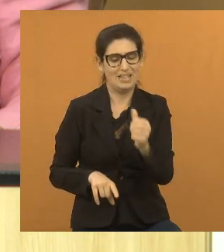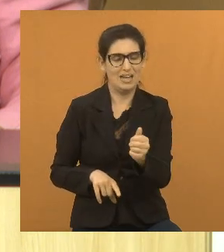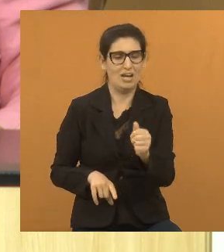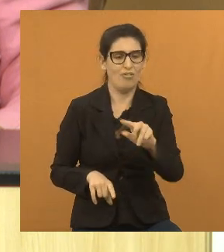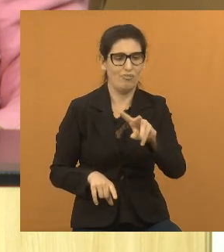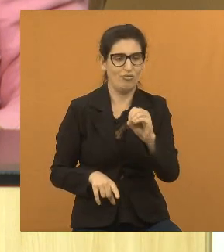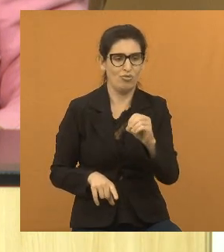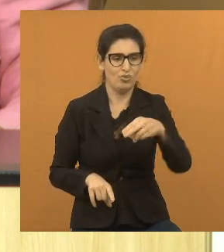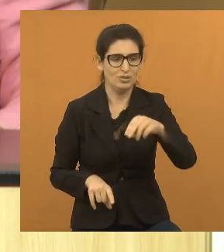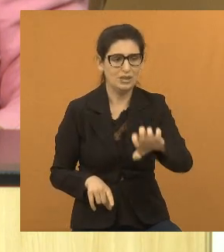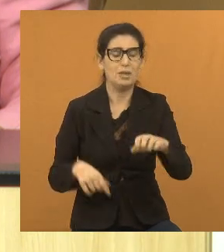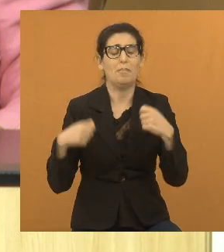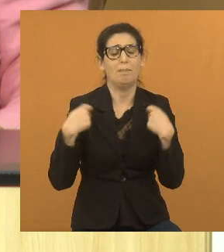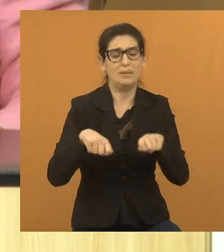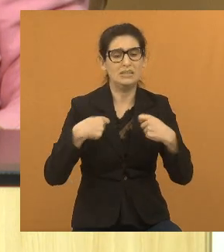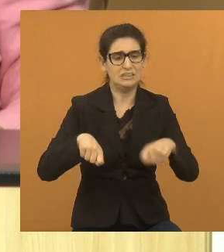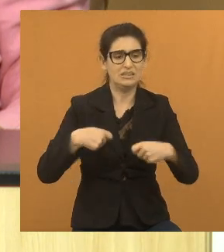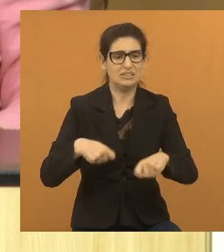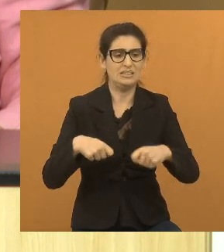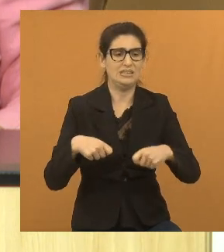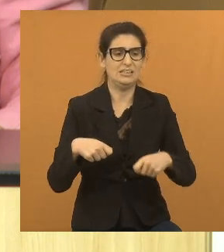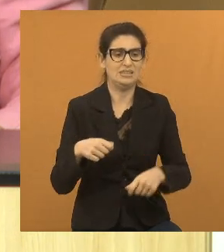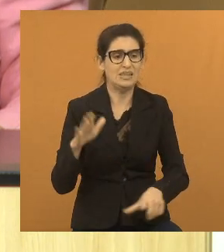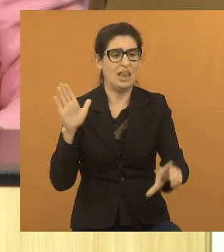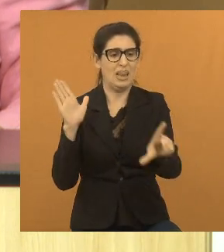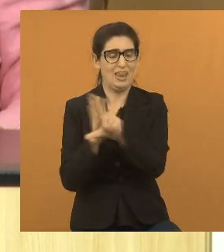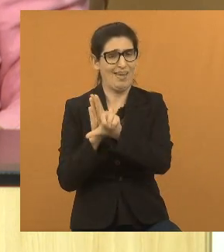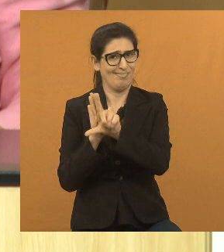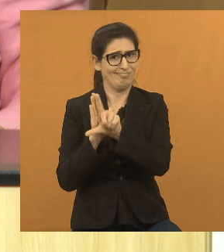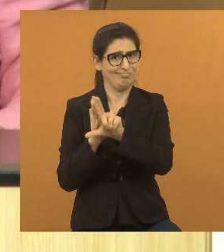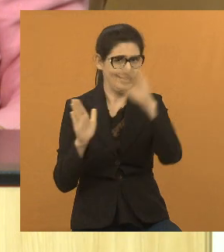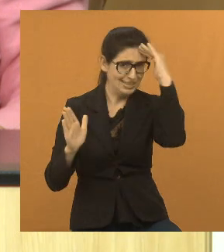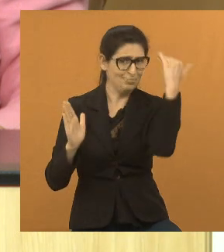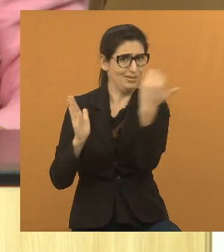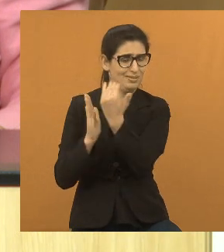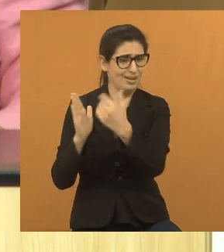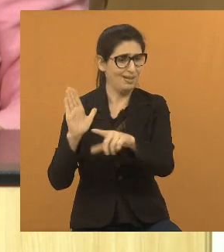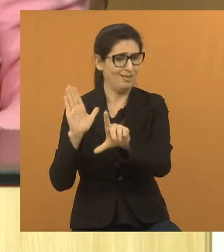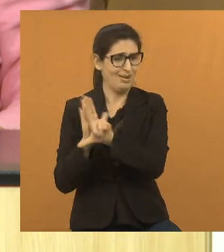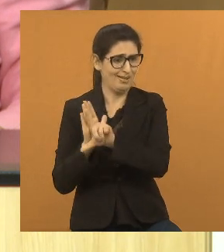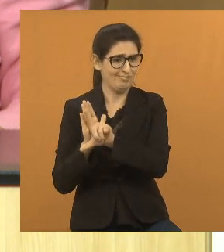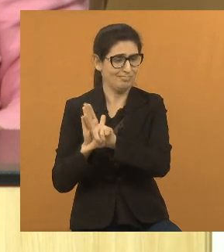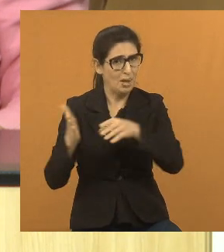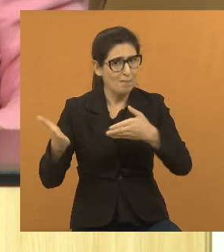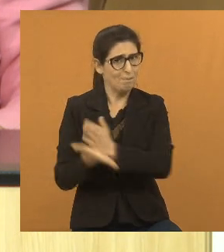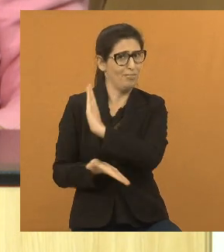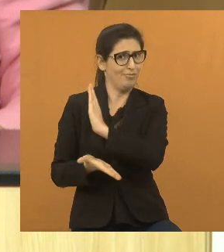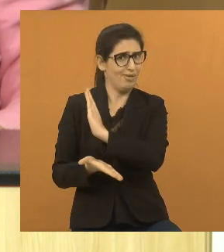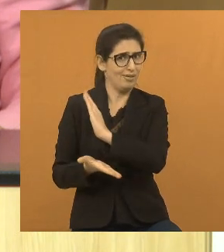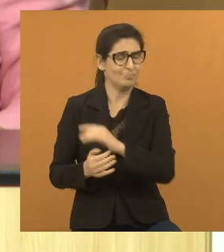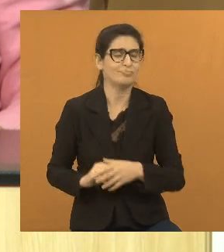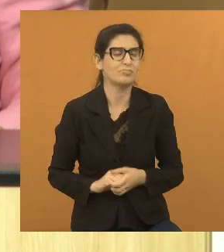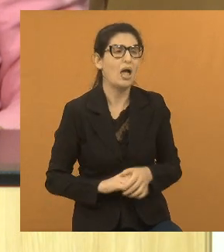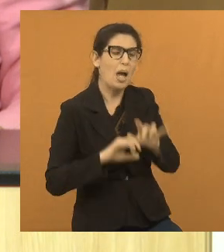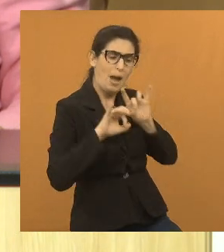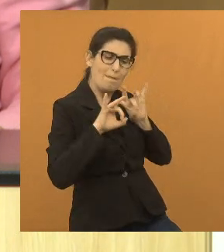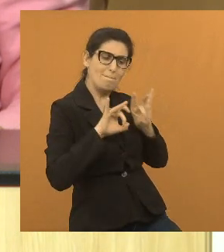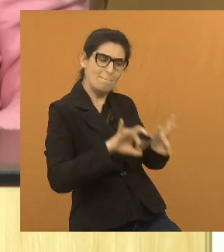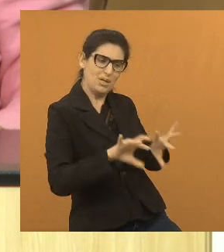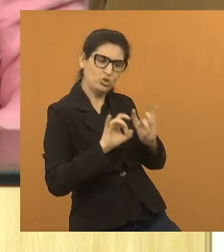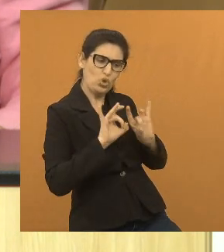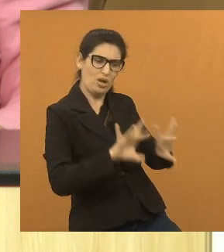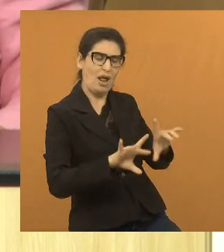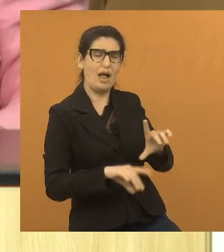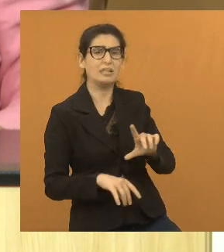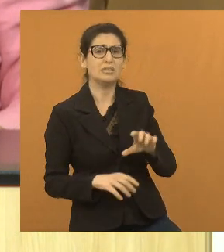etc., né? E é mais complicada, tá? Mas a gente já está pensando, não está abandonada a região leste,